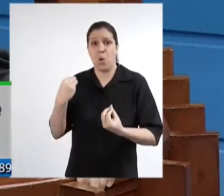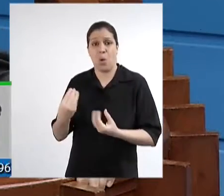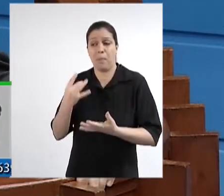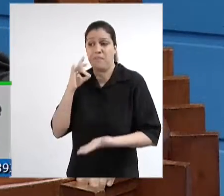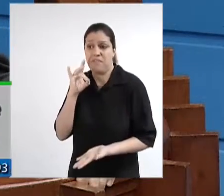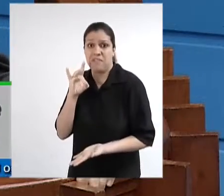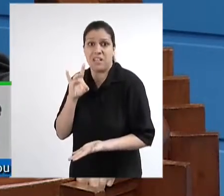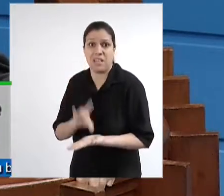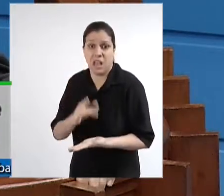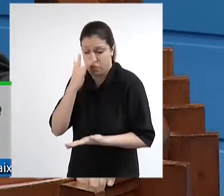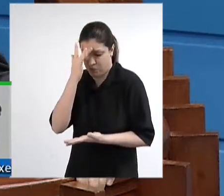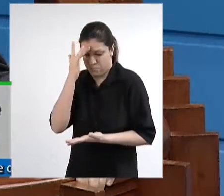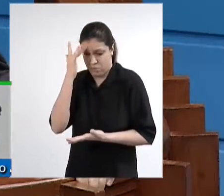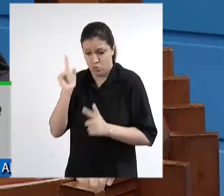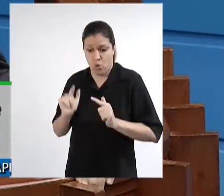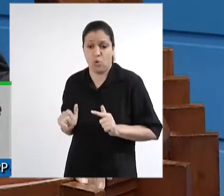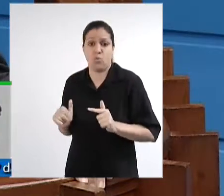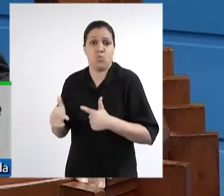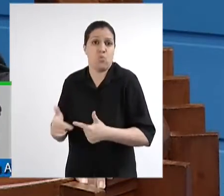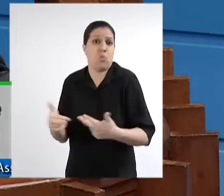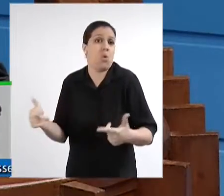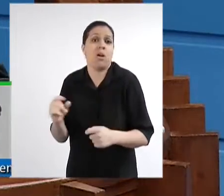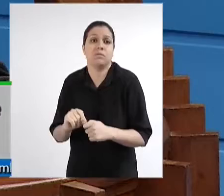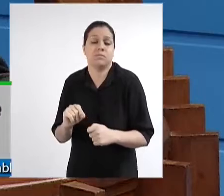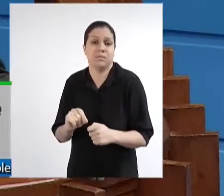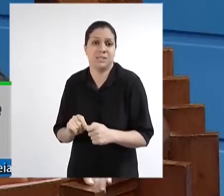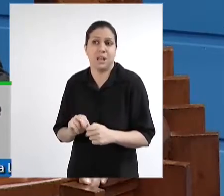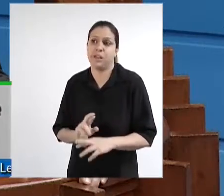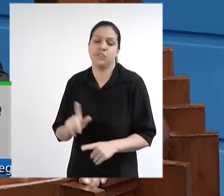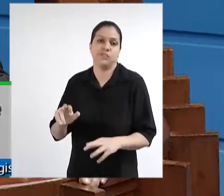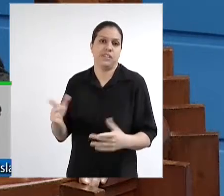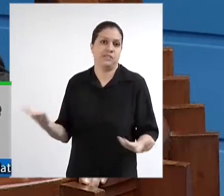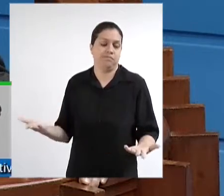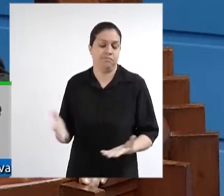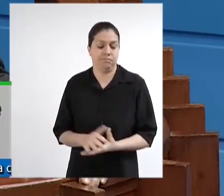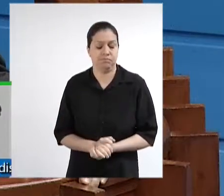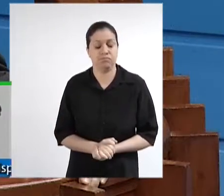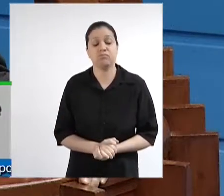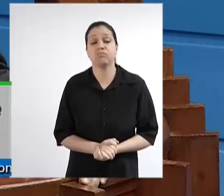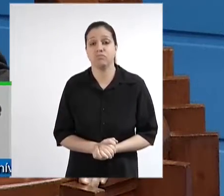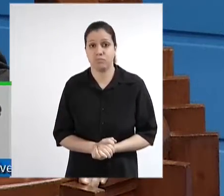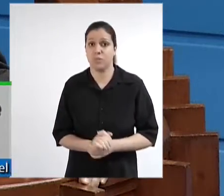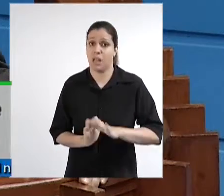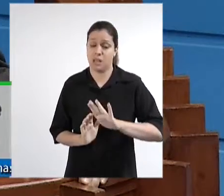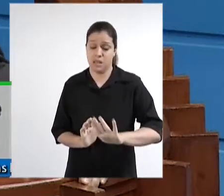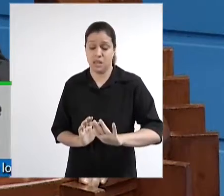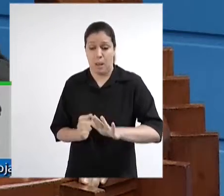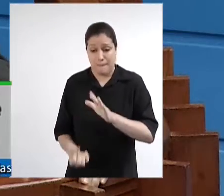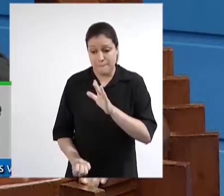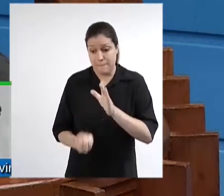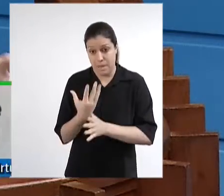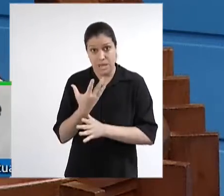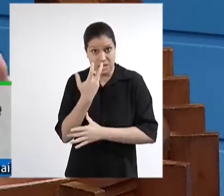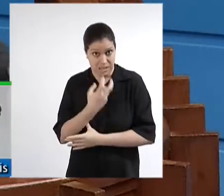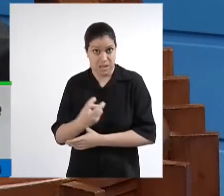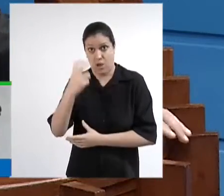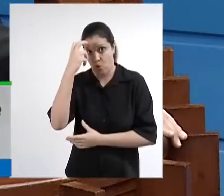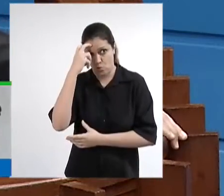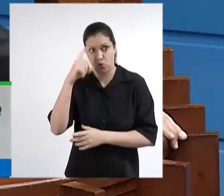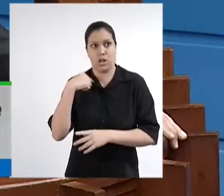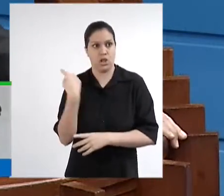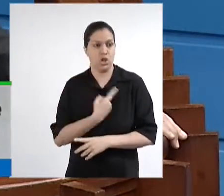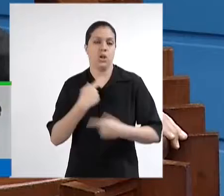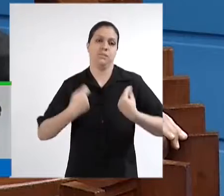da sociedade está diferente. Então, para criar essa cultura, nós temos que